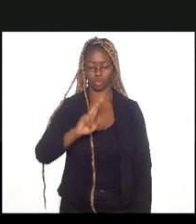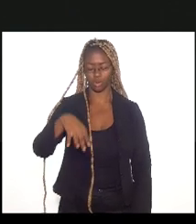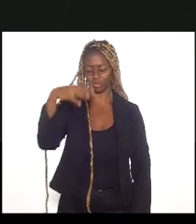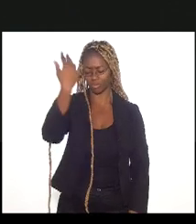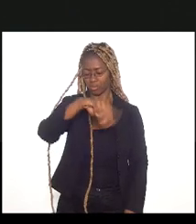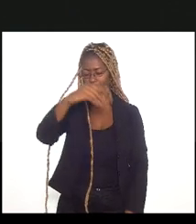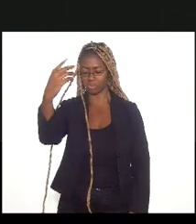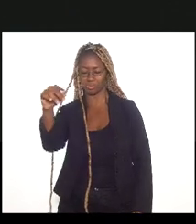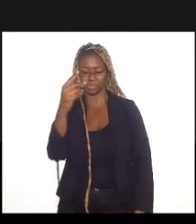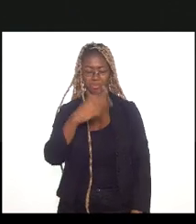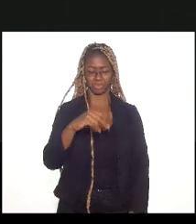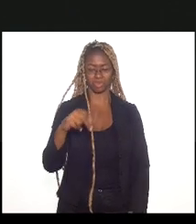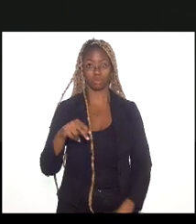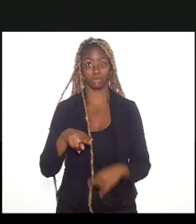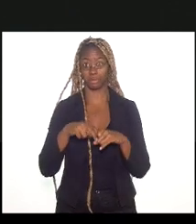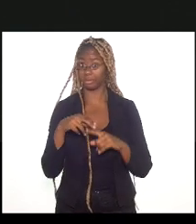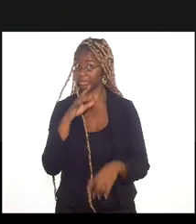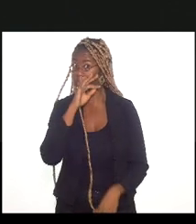tá ruim a coisa para ele.